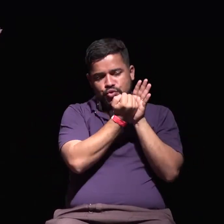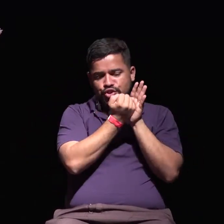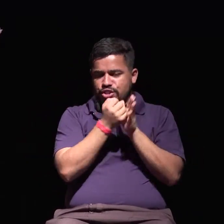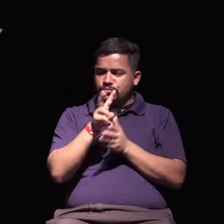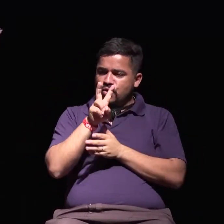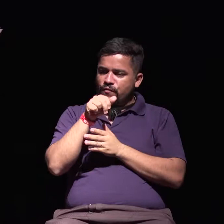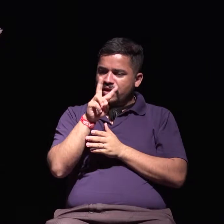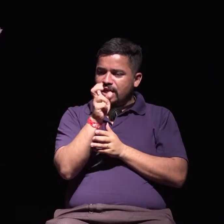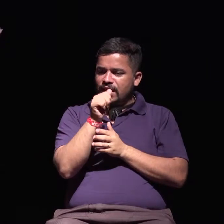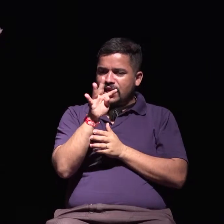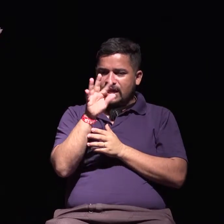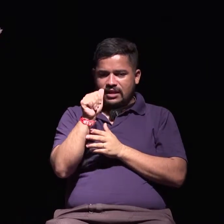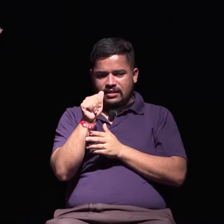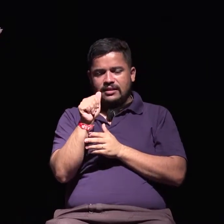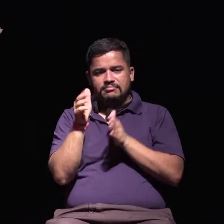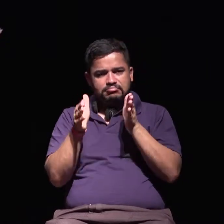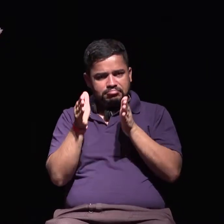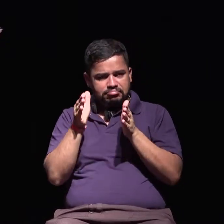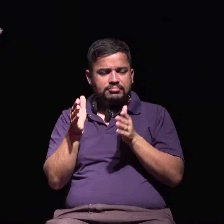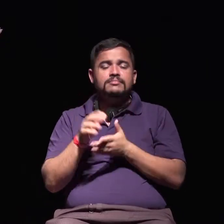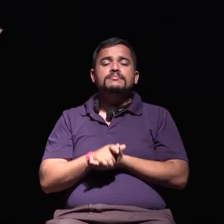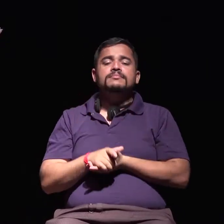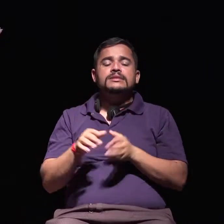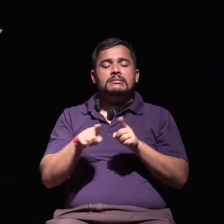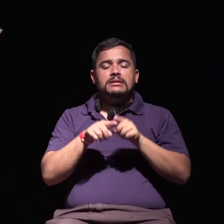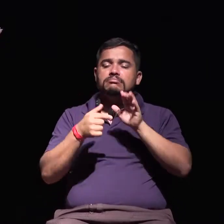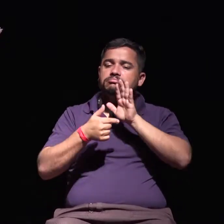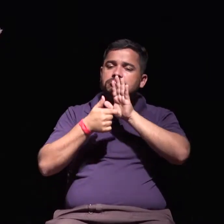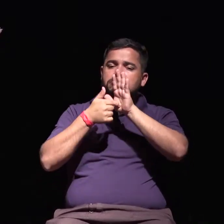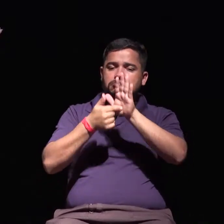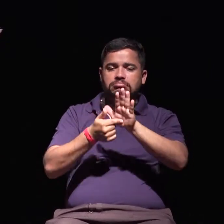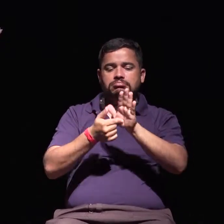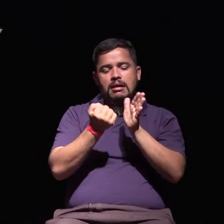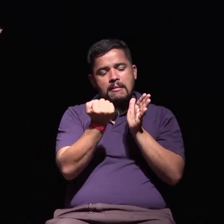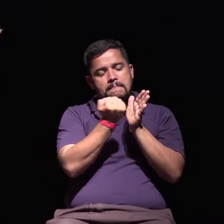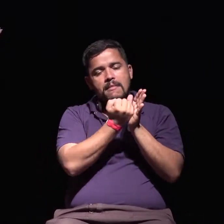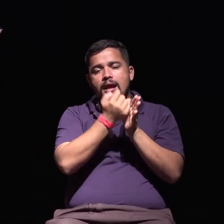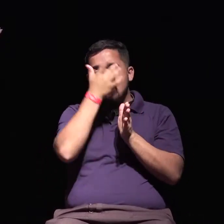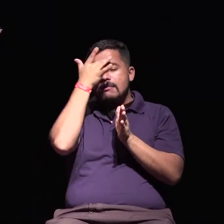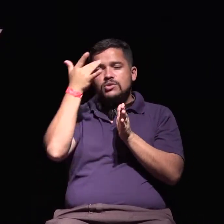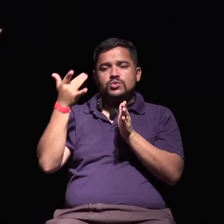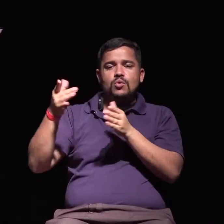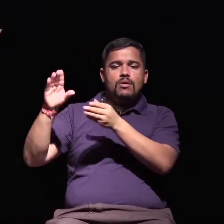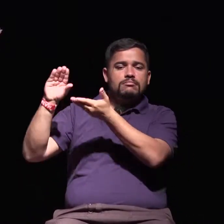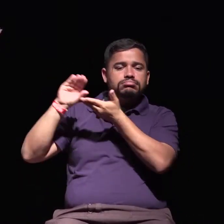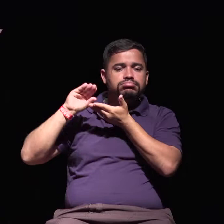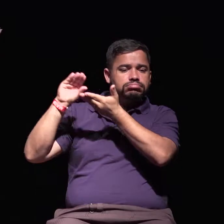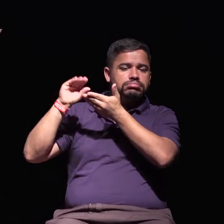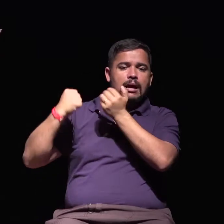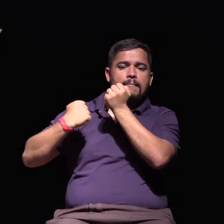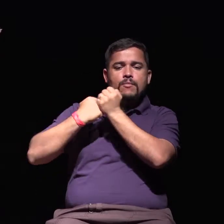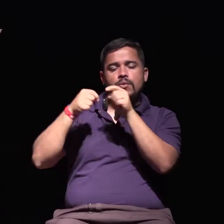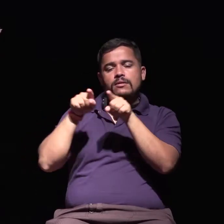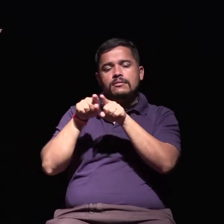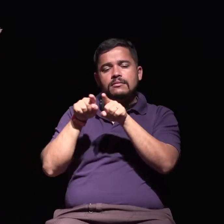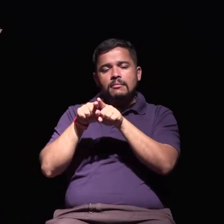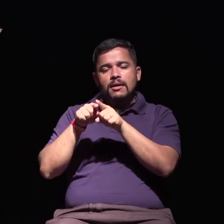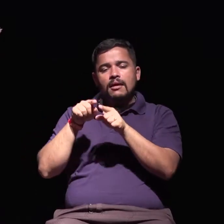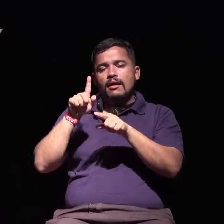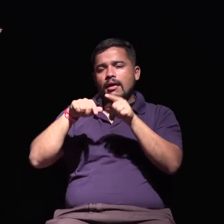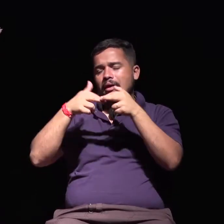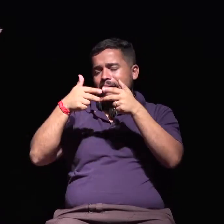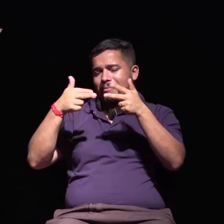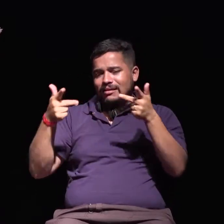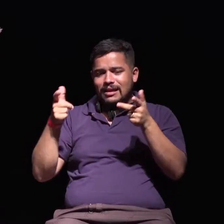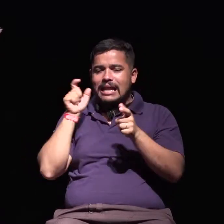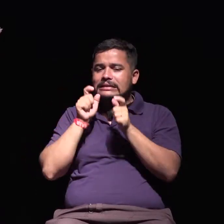vinheta para esses materiais promocionais, a exposição das logomarcas dos patrocínios e apoios, as matérias e críticas em